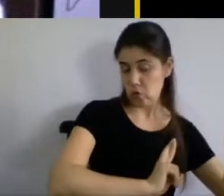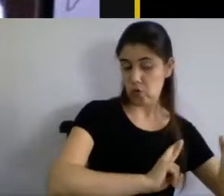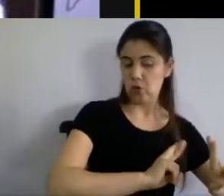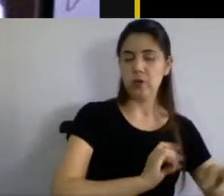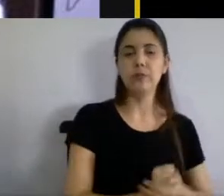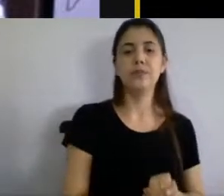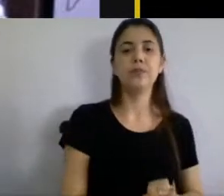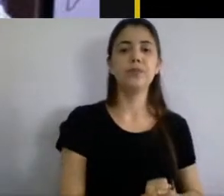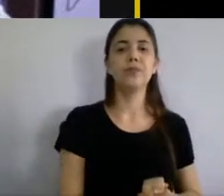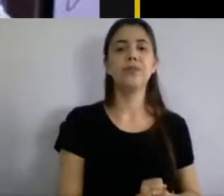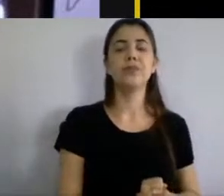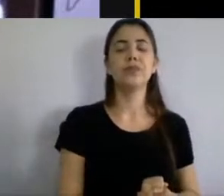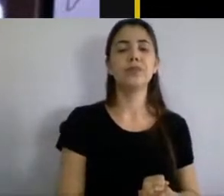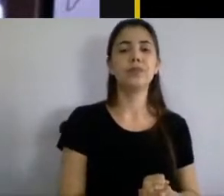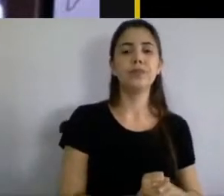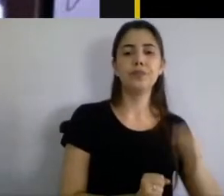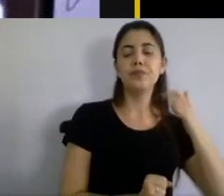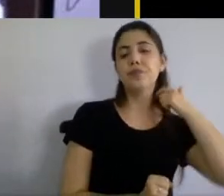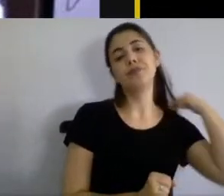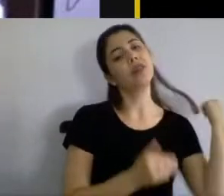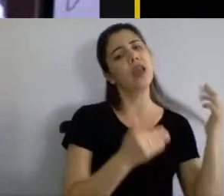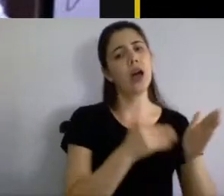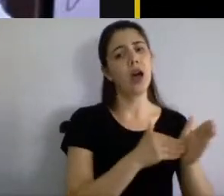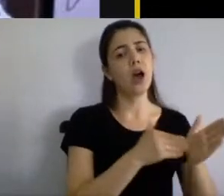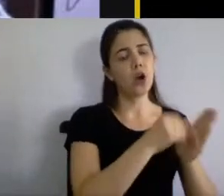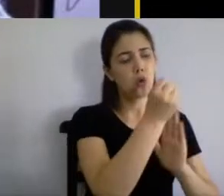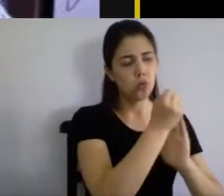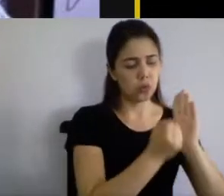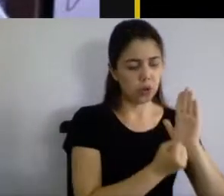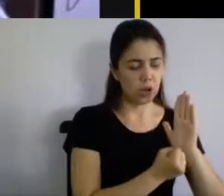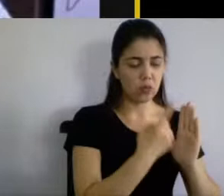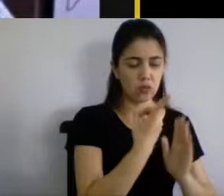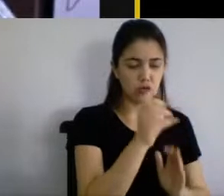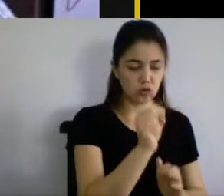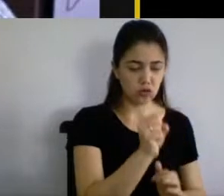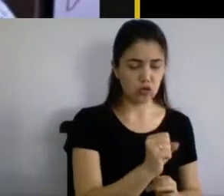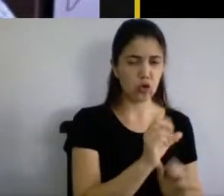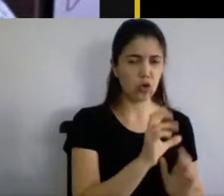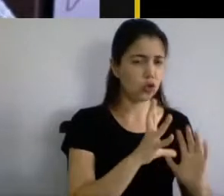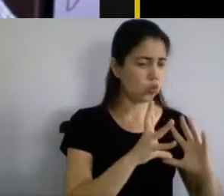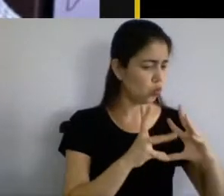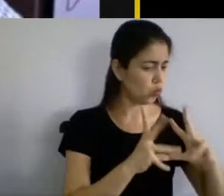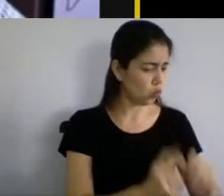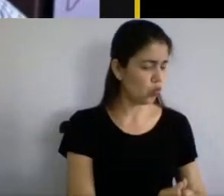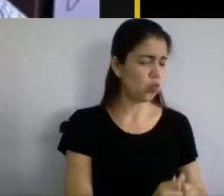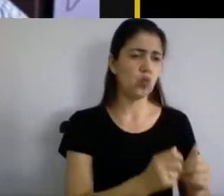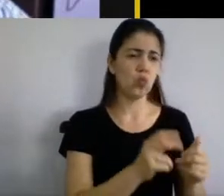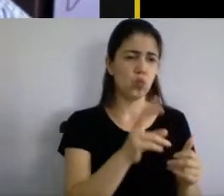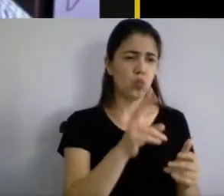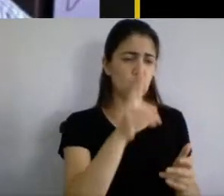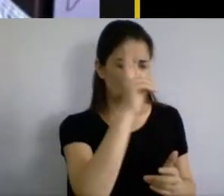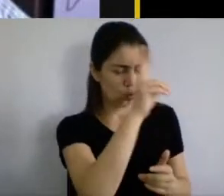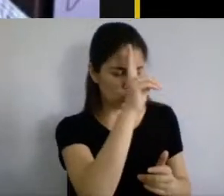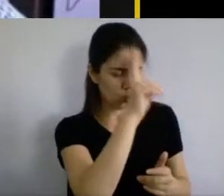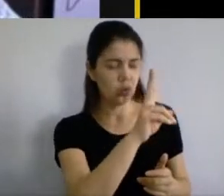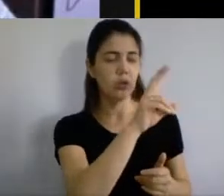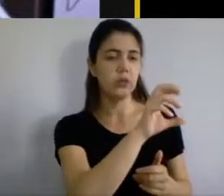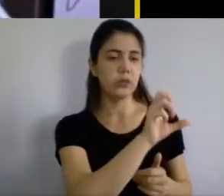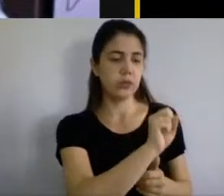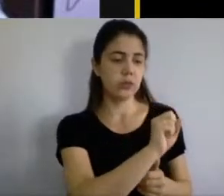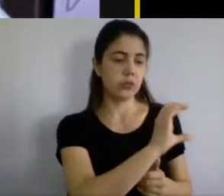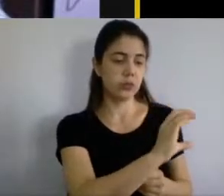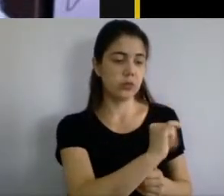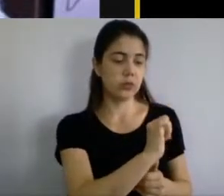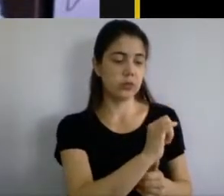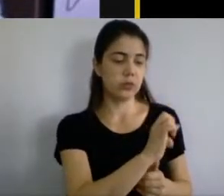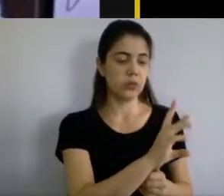Quintiliano, e depois até o século XVIII, todos os tratados que retomam Cícero, Quintiliano e Aristóteles afirmam,